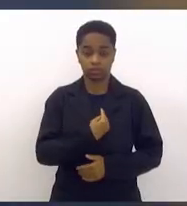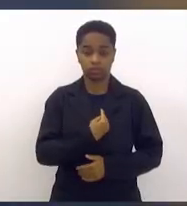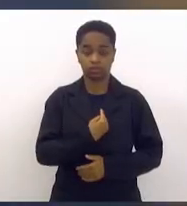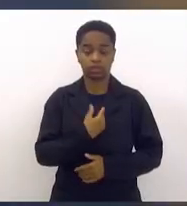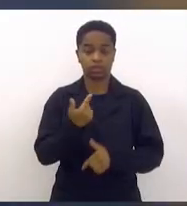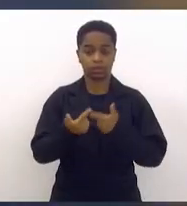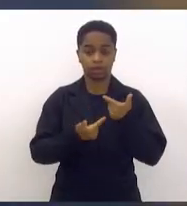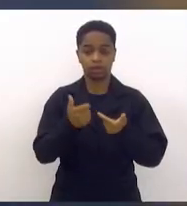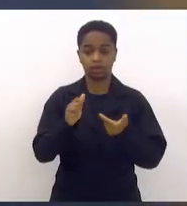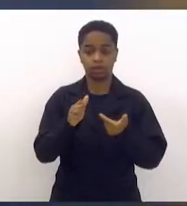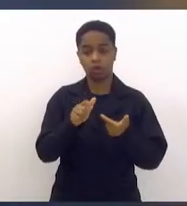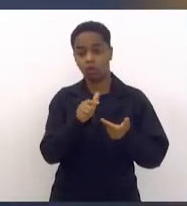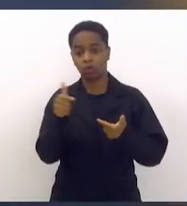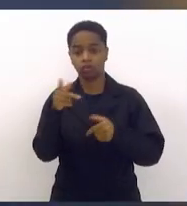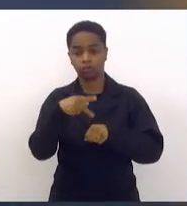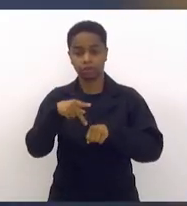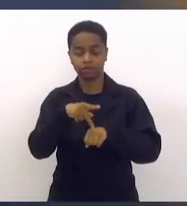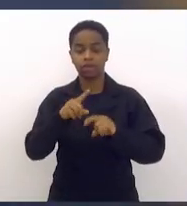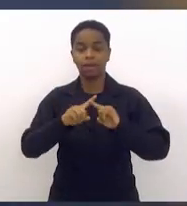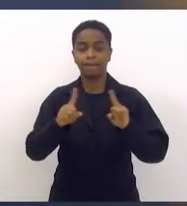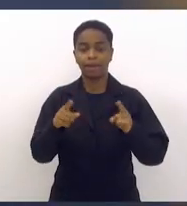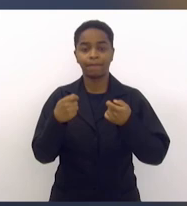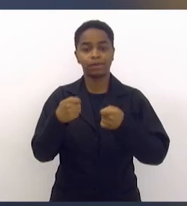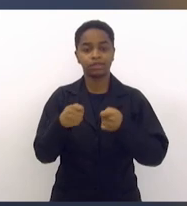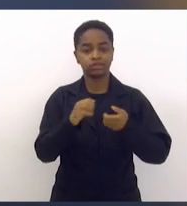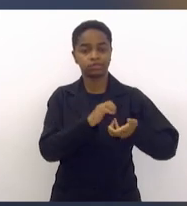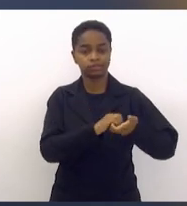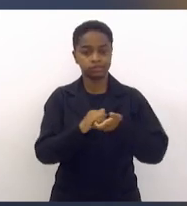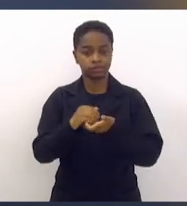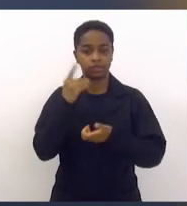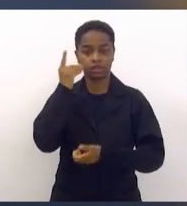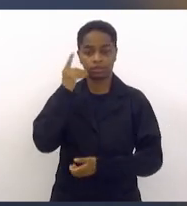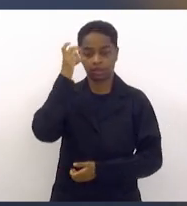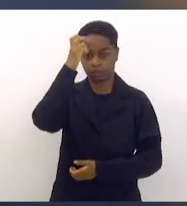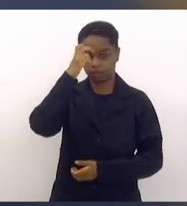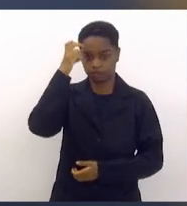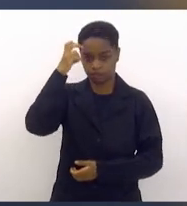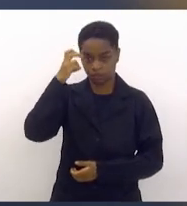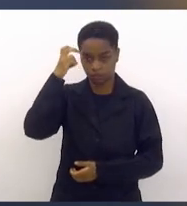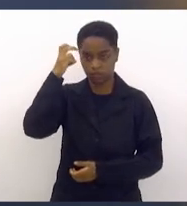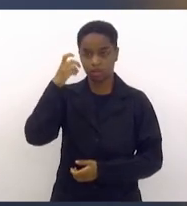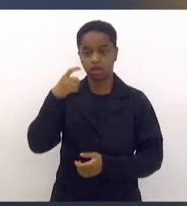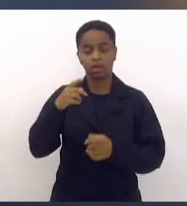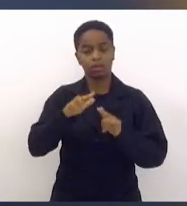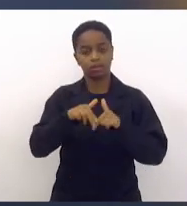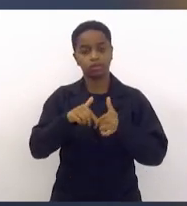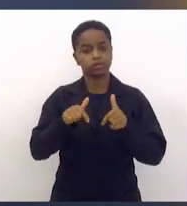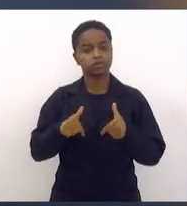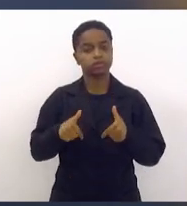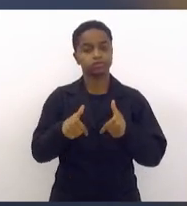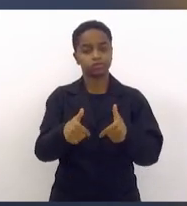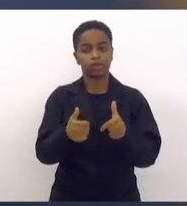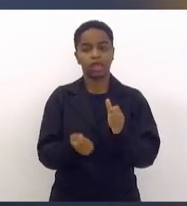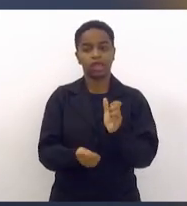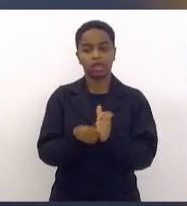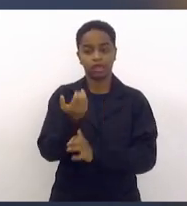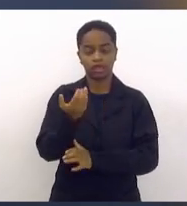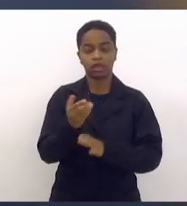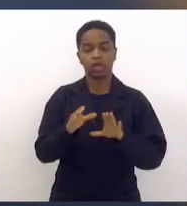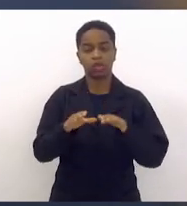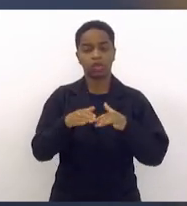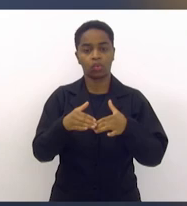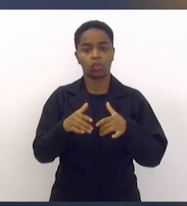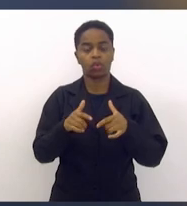Brasil mas não poderíamos deixar e cumprimentar a deputada Verônica pela essa iniciativa da criação da frente parlamentar